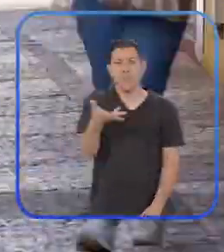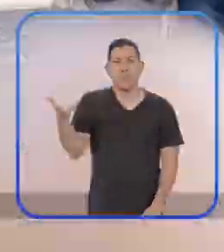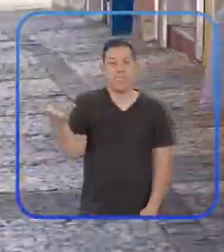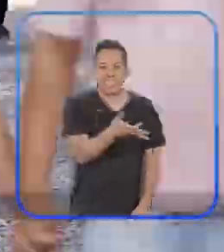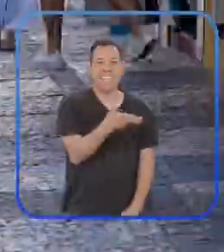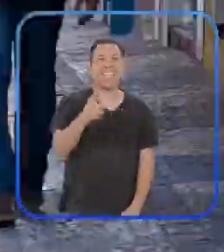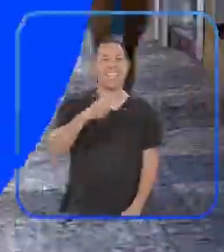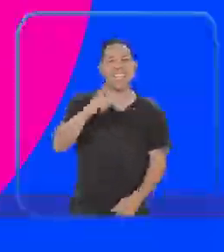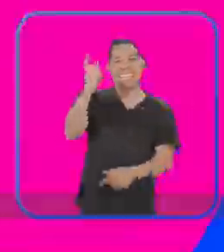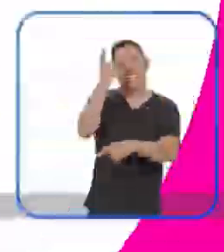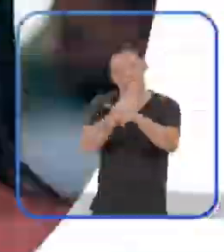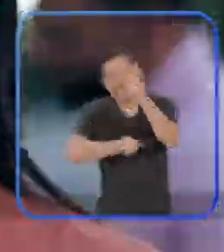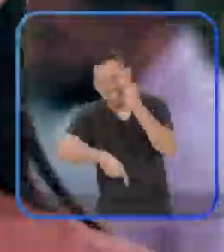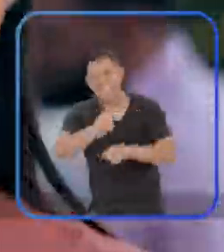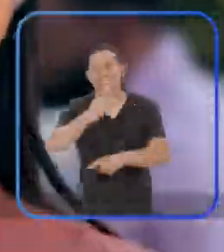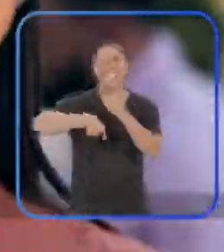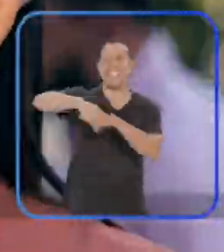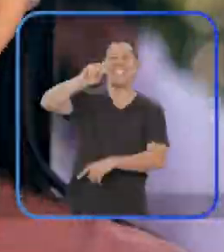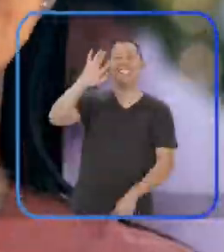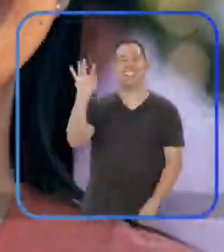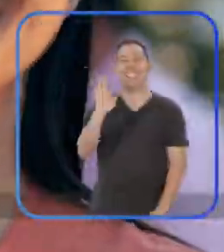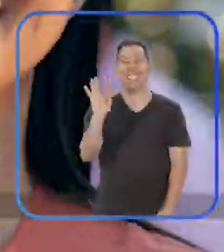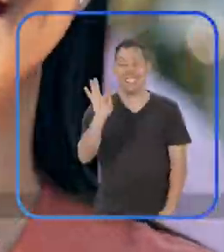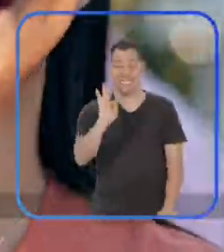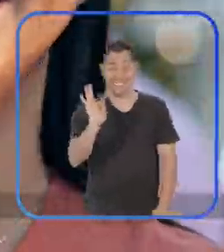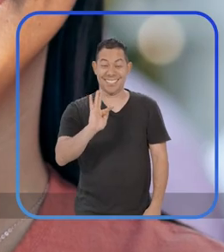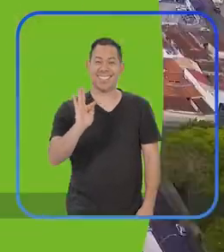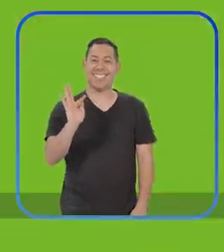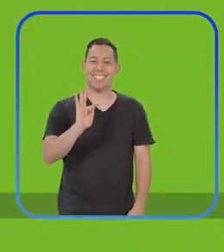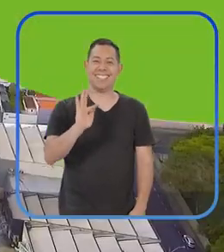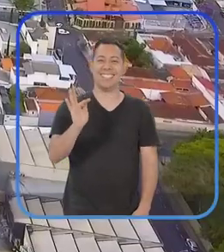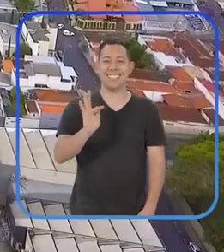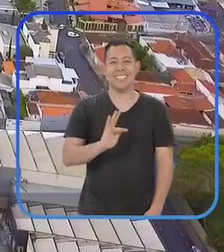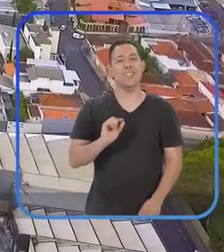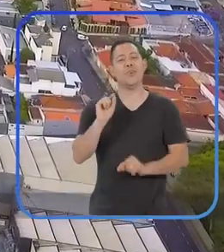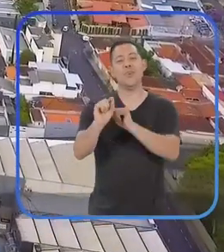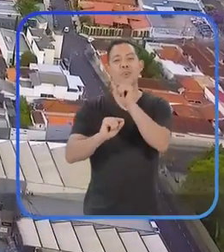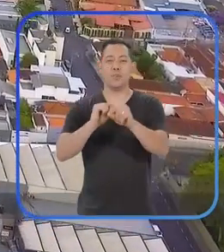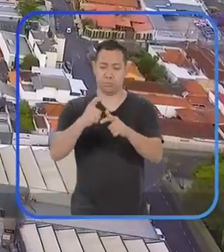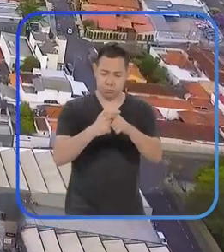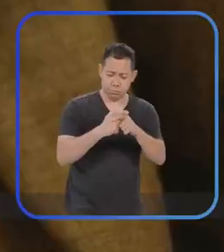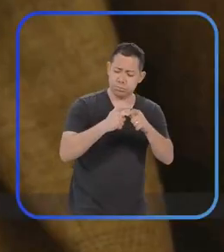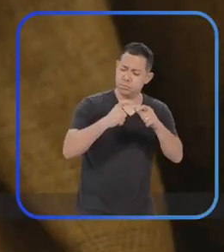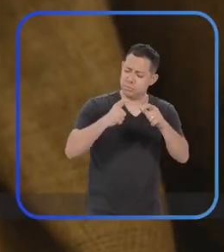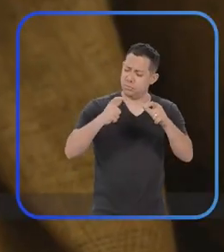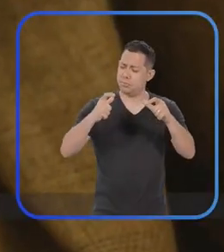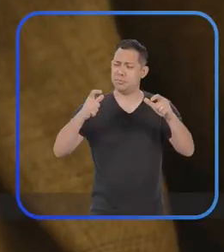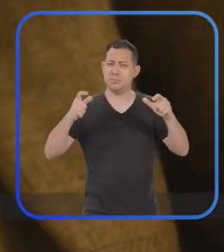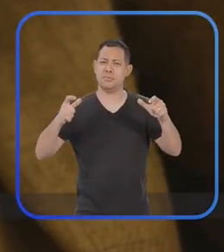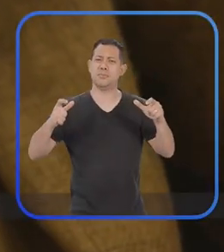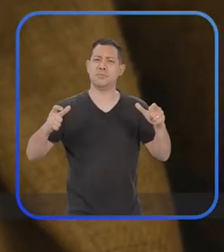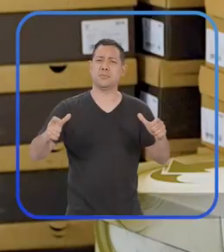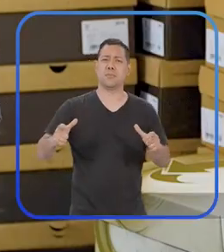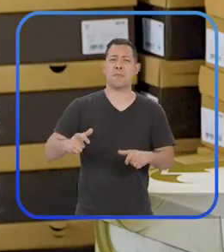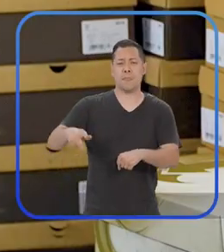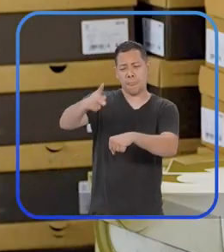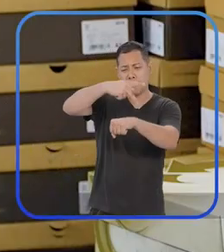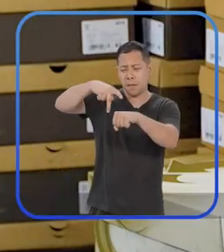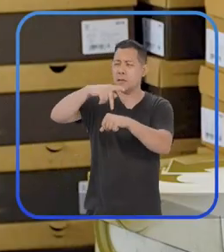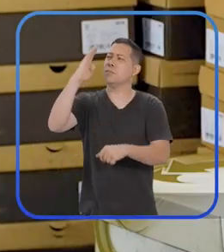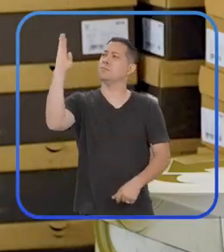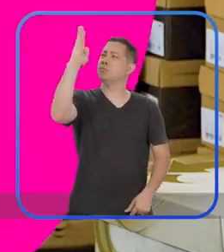ligeira ainda. Essa é a nossa Franca, de tão grande construiu seus próprios trilhos